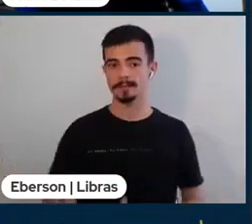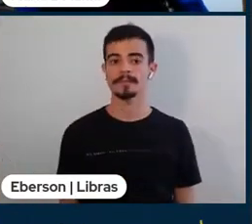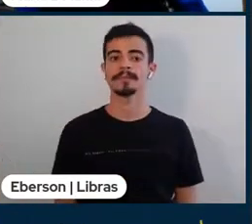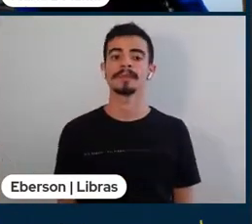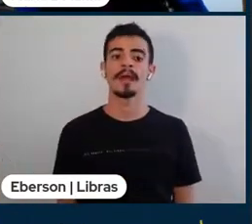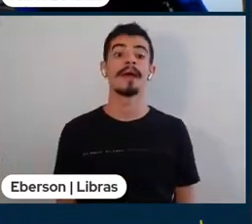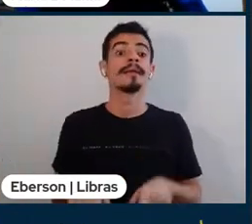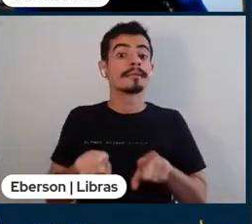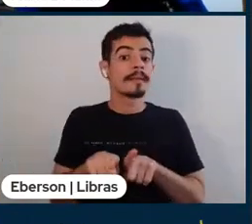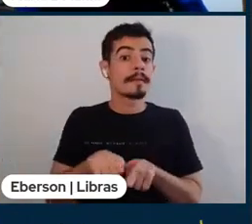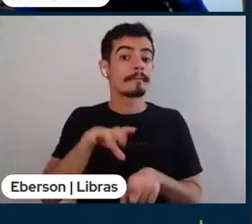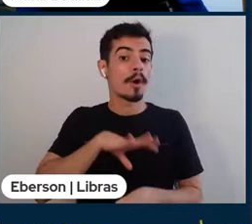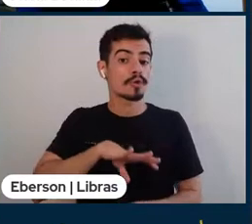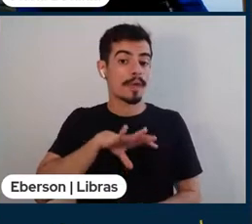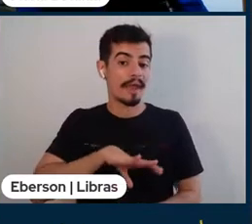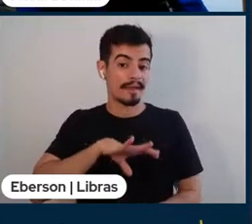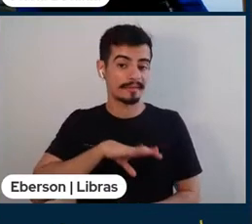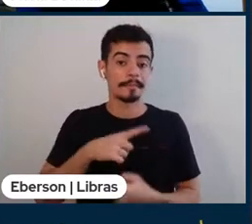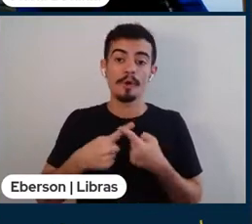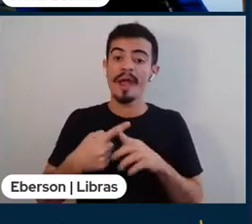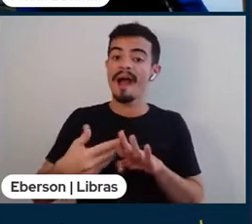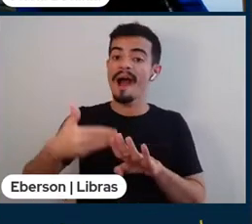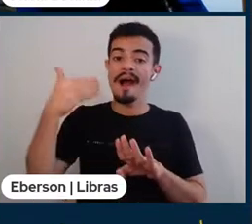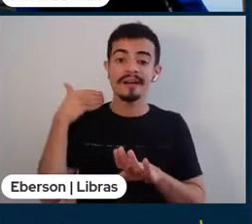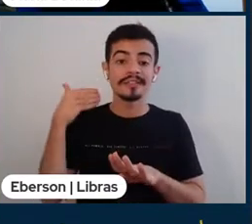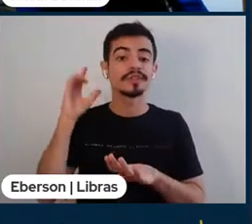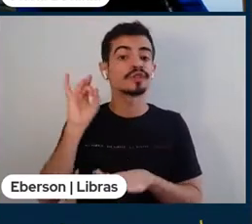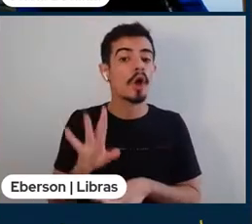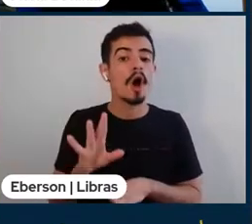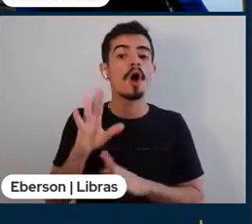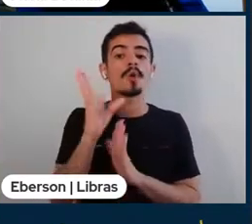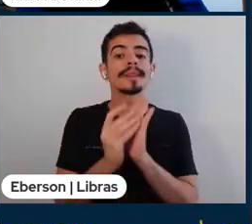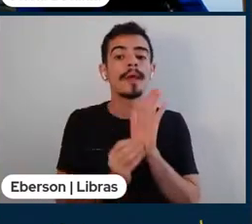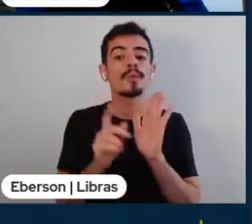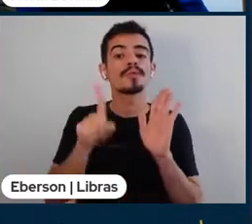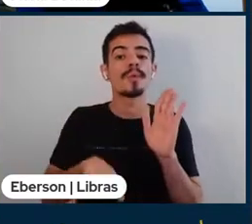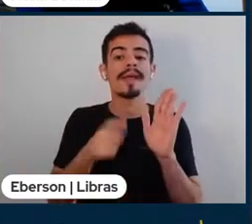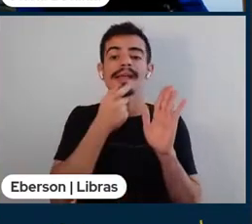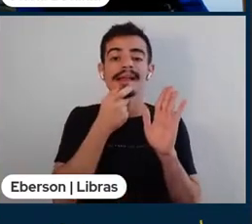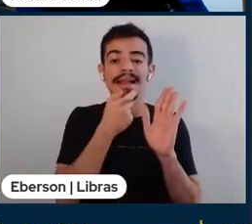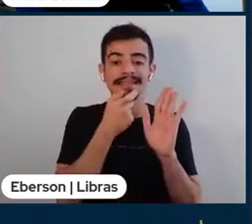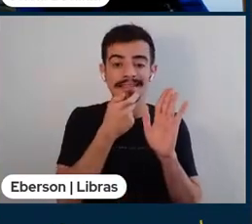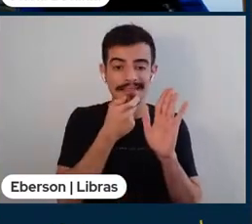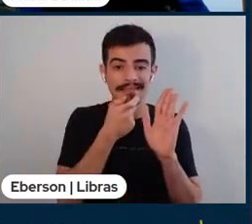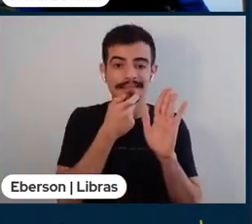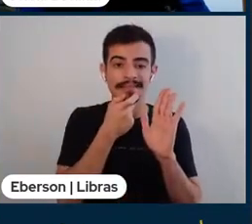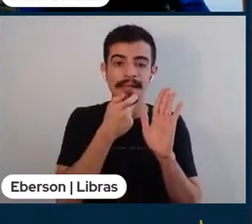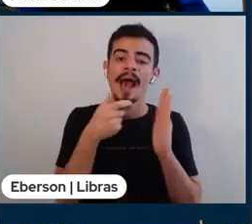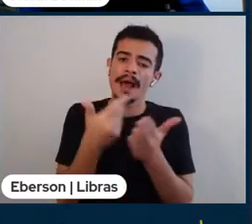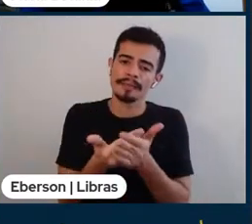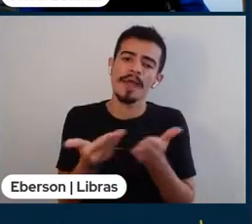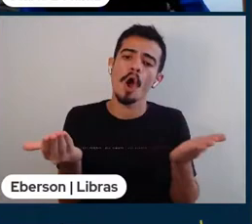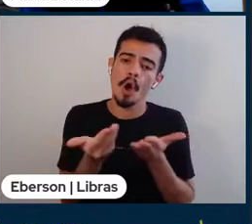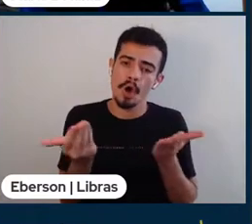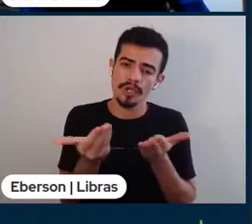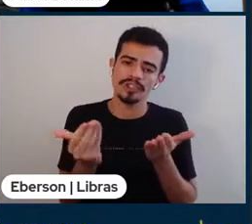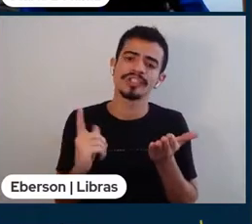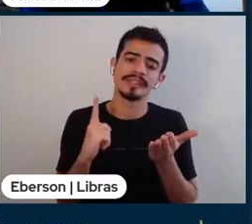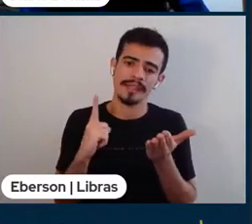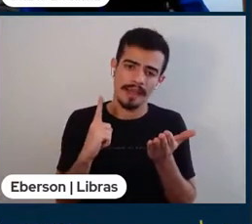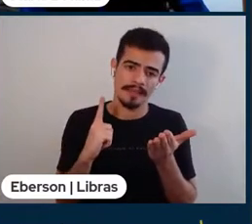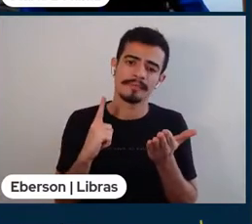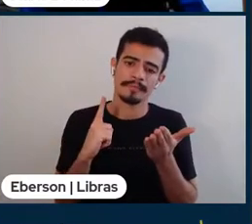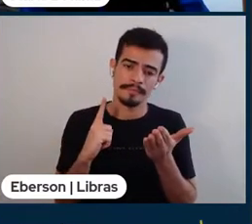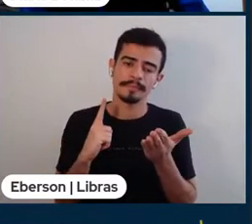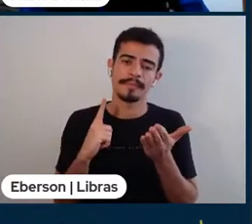também, isso é legal, né? Porque antes você tinha muito conteúdo que era extremamente inglês. Ainda tem, tá? A gente não se livrou do